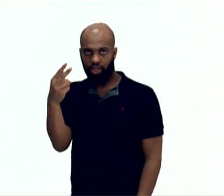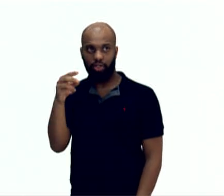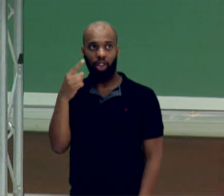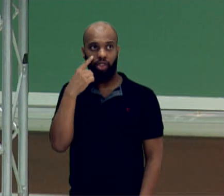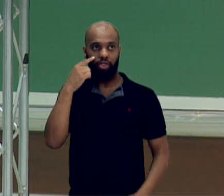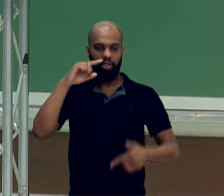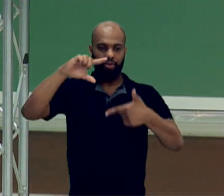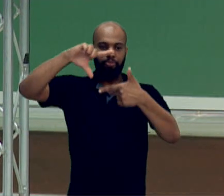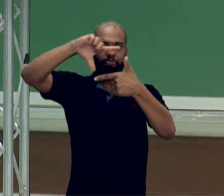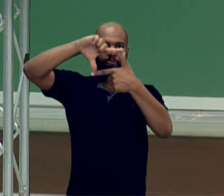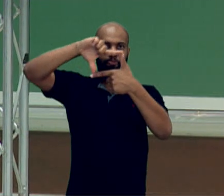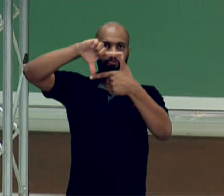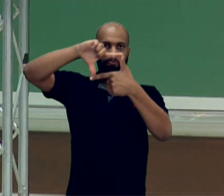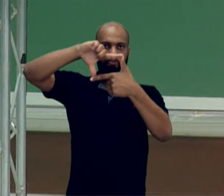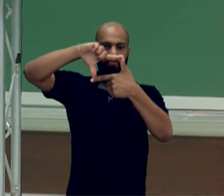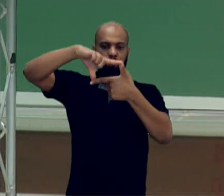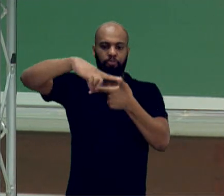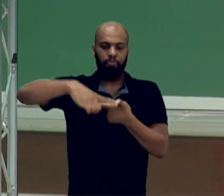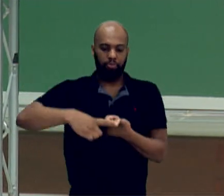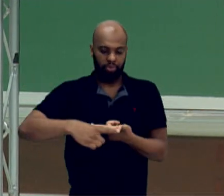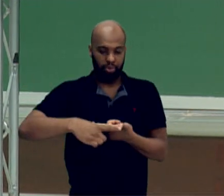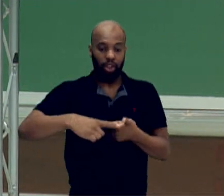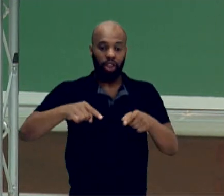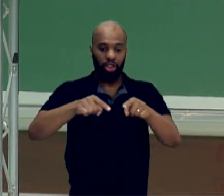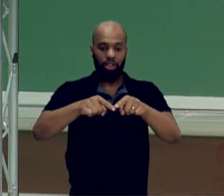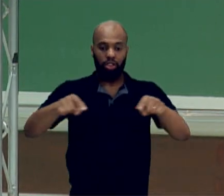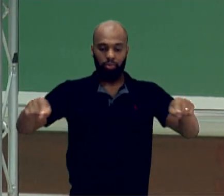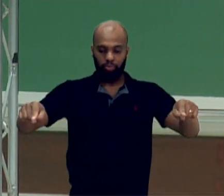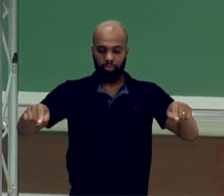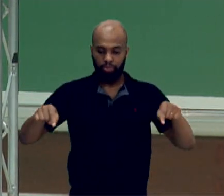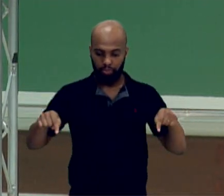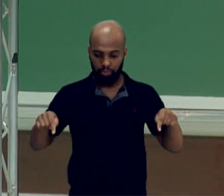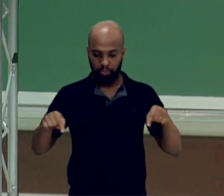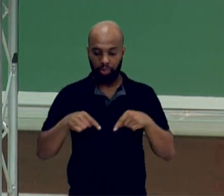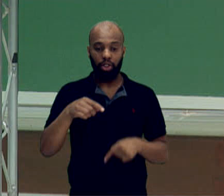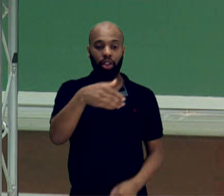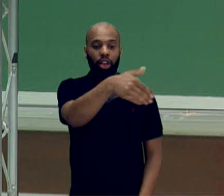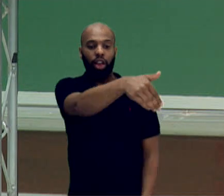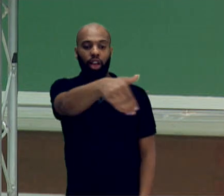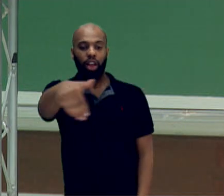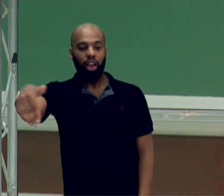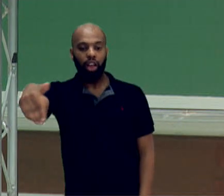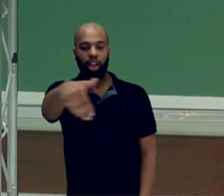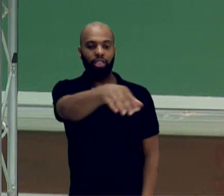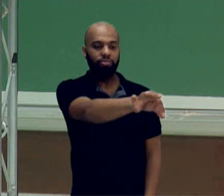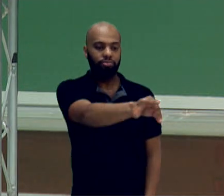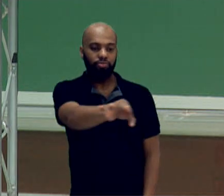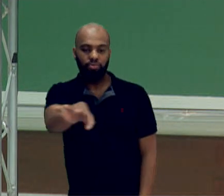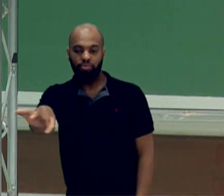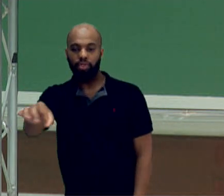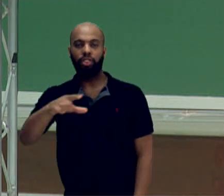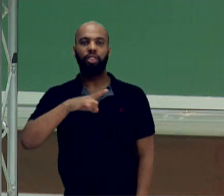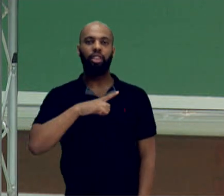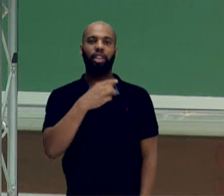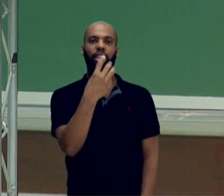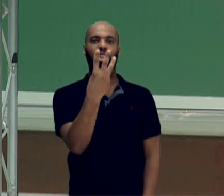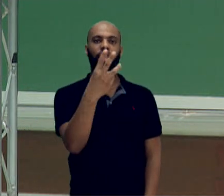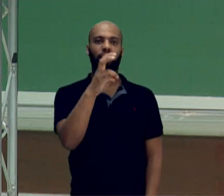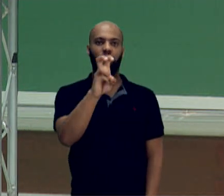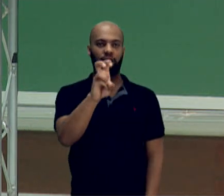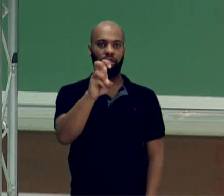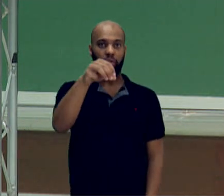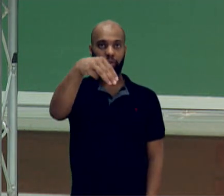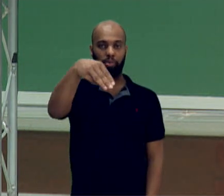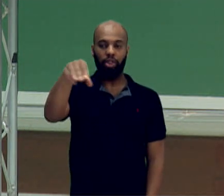Retangular, formato de um retângulo. Então, na frente vai ter quanto? 35 metros. E na lateral